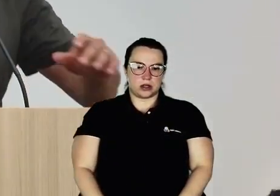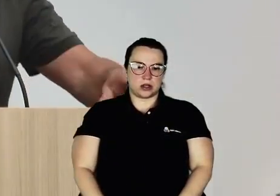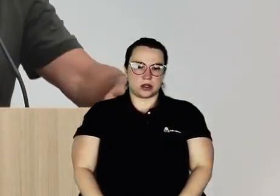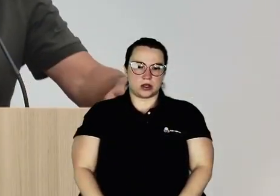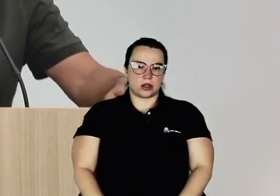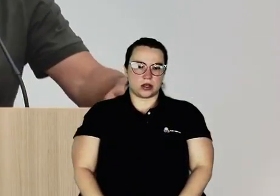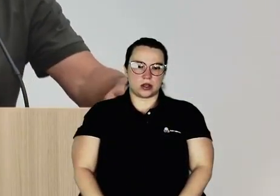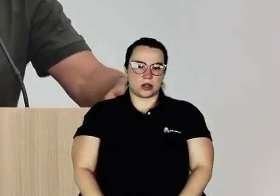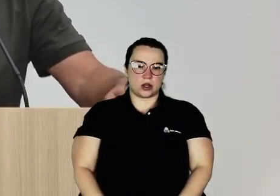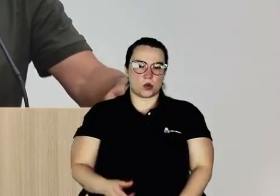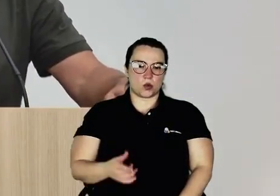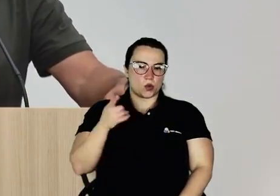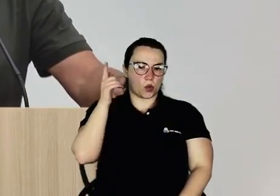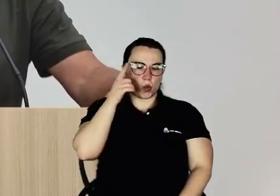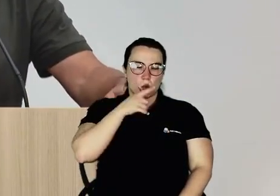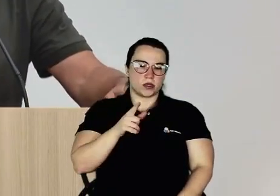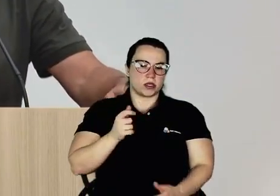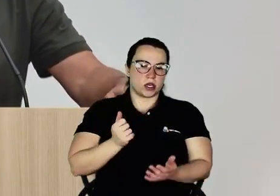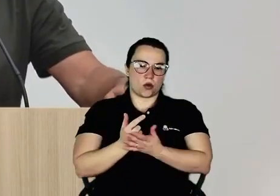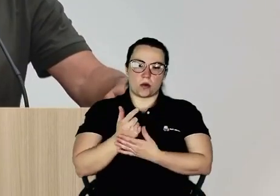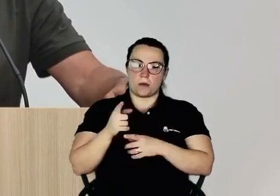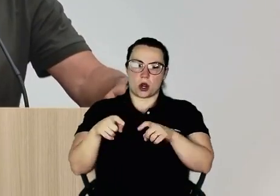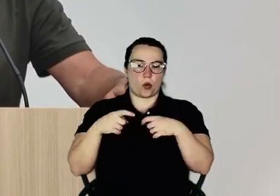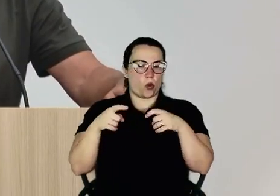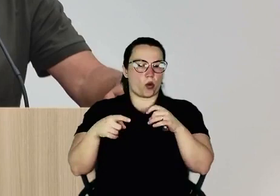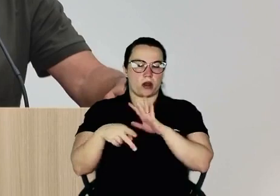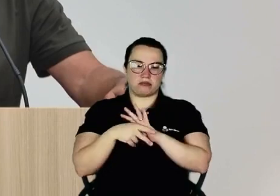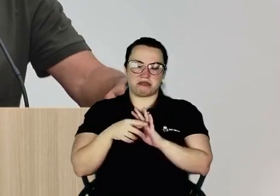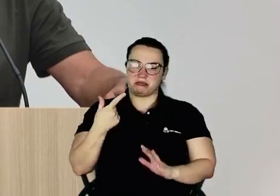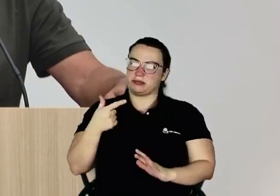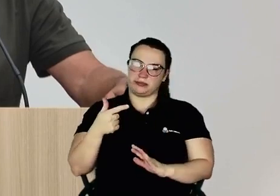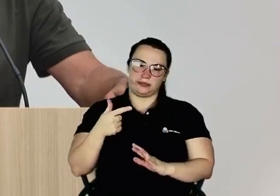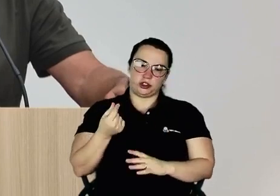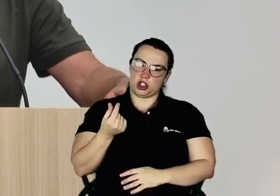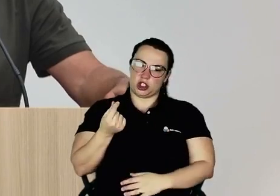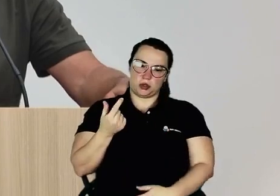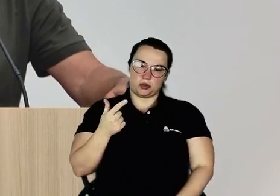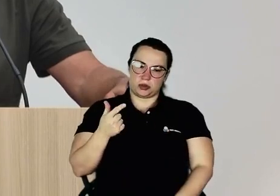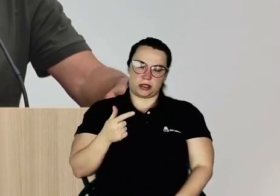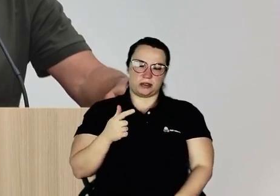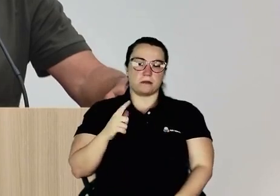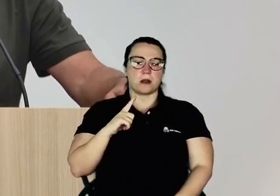ainda. E recebi essa visita,